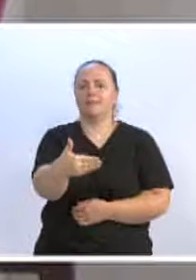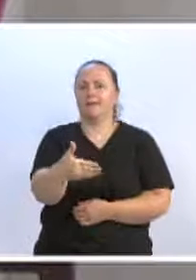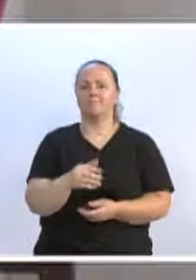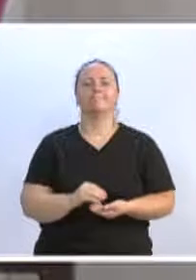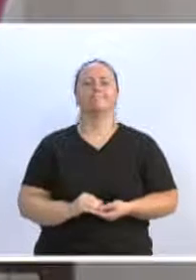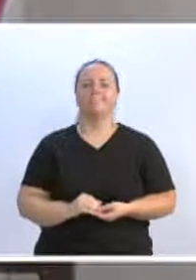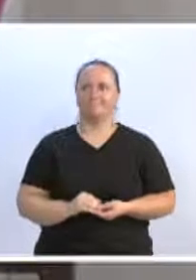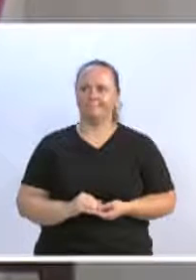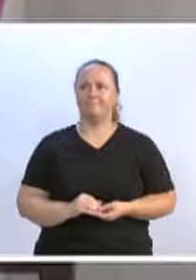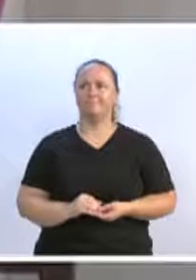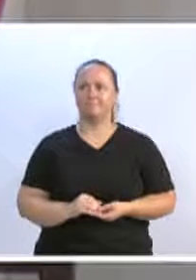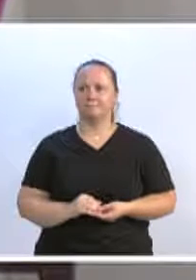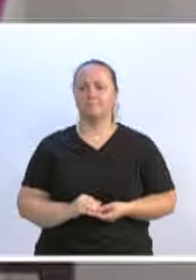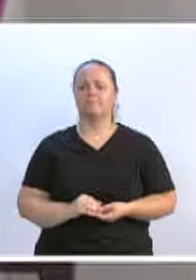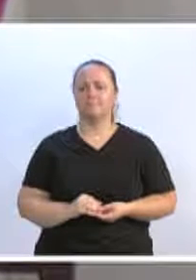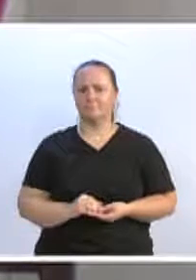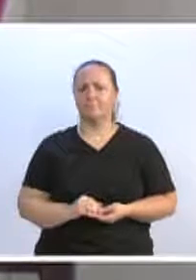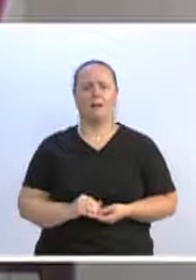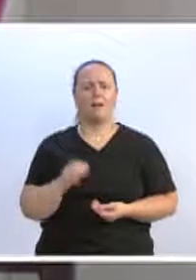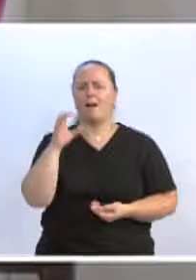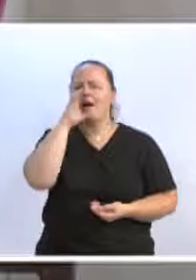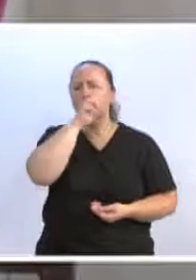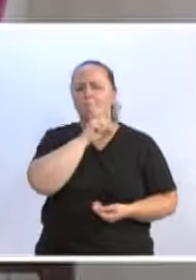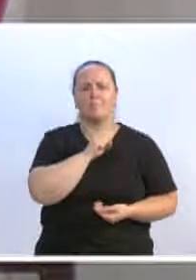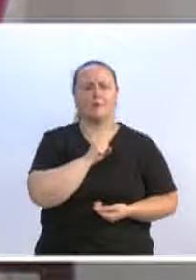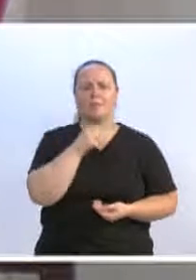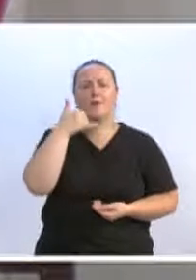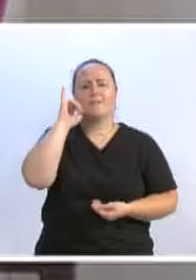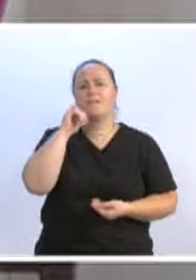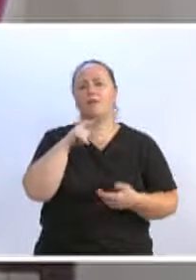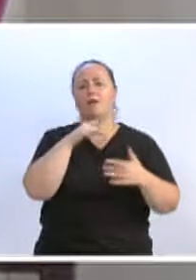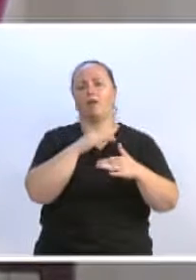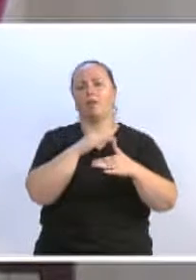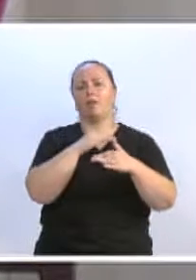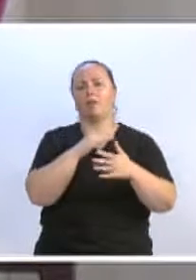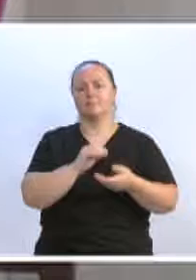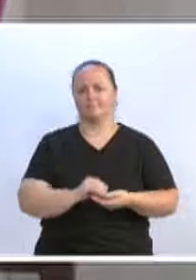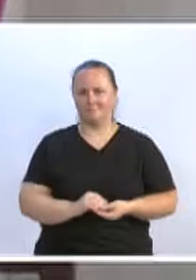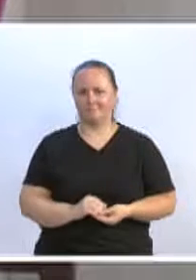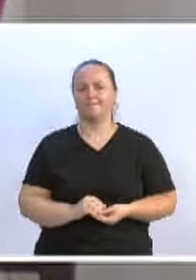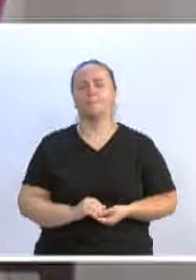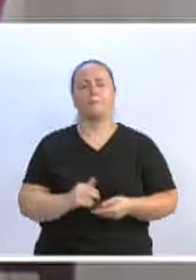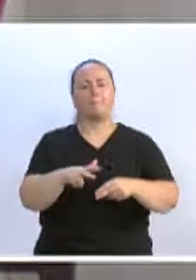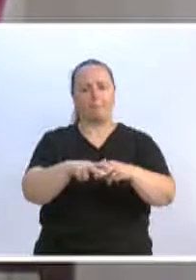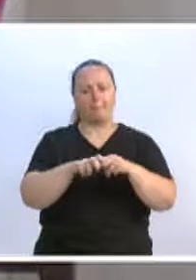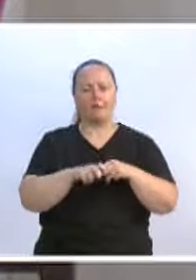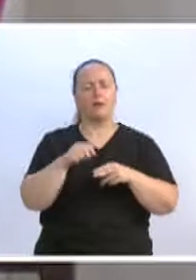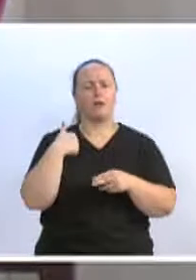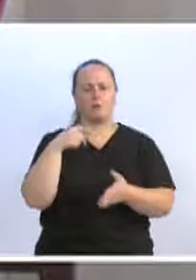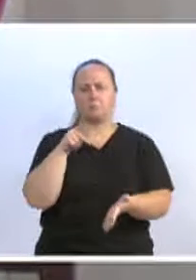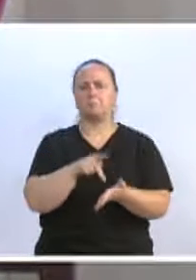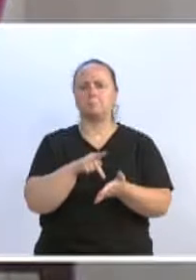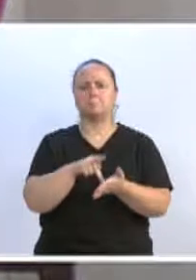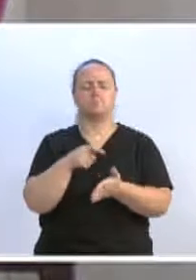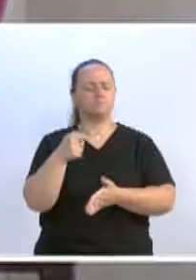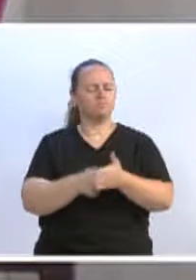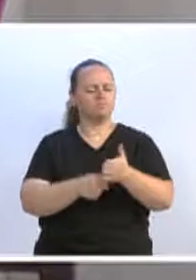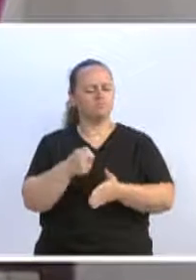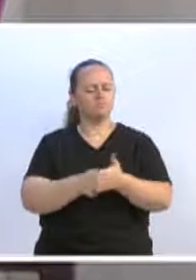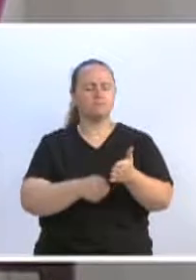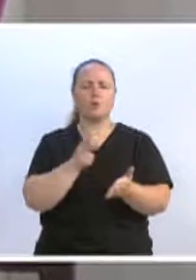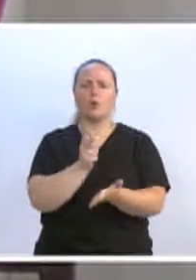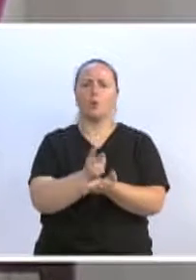tempos bons de mobilidade na cidade de blumenau e eu quero dizer a todos que não desistirei no que diz respeito à questão da ligação